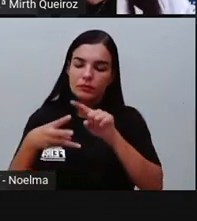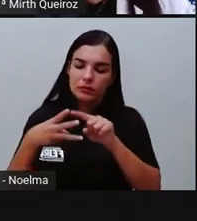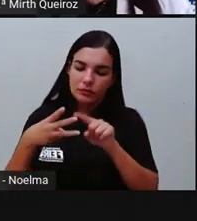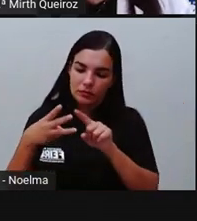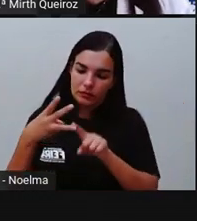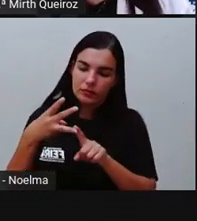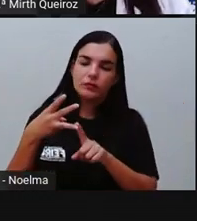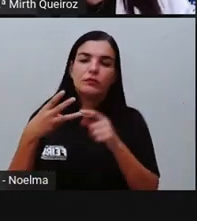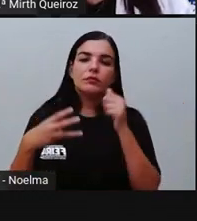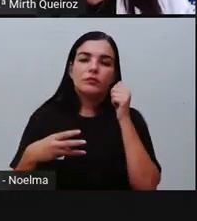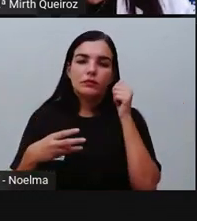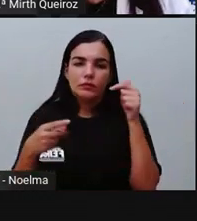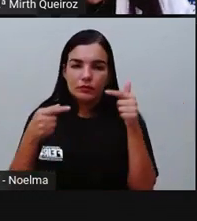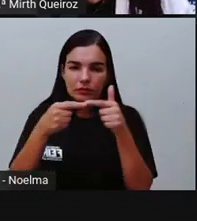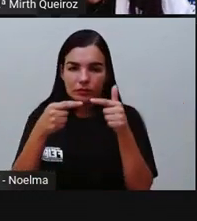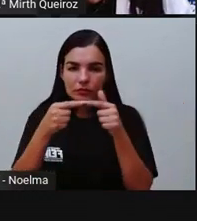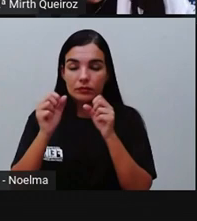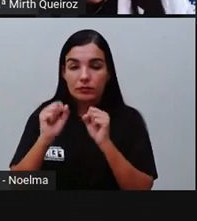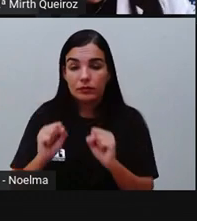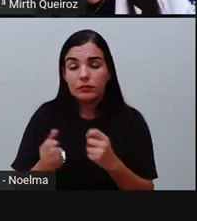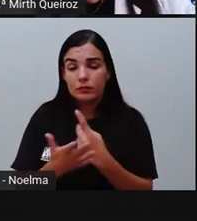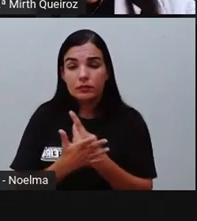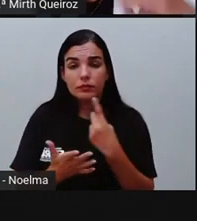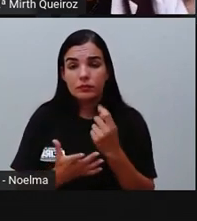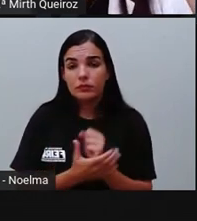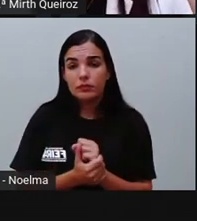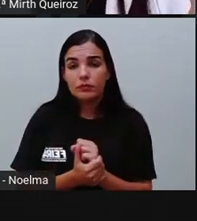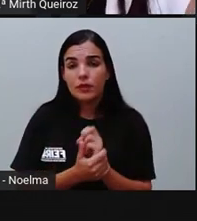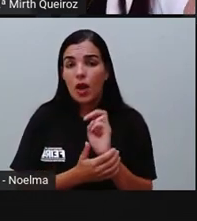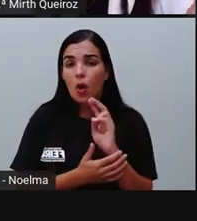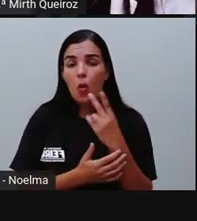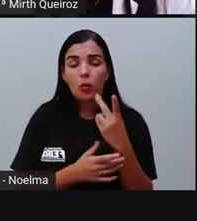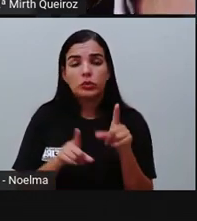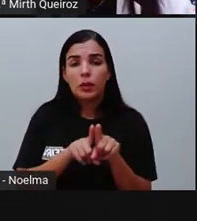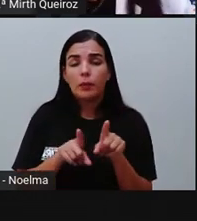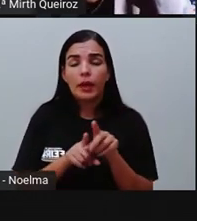combinações possíveis. Ou a gente pode também